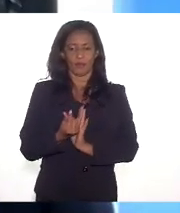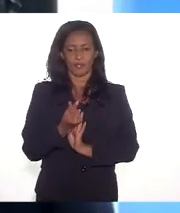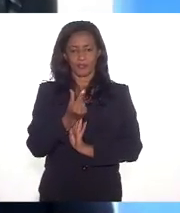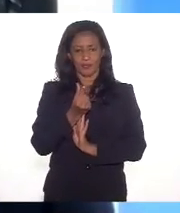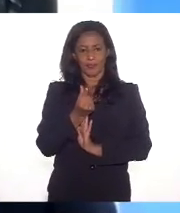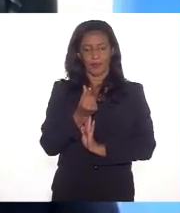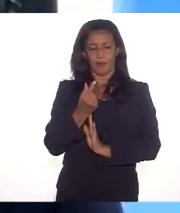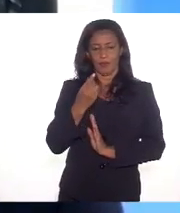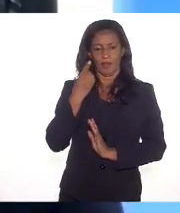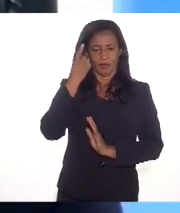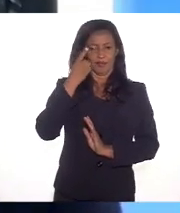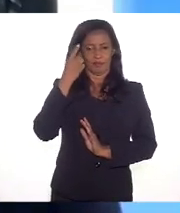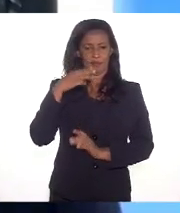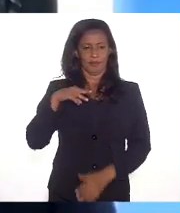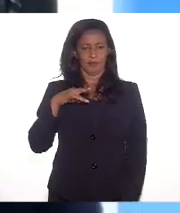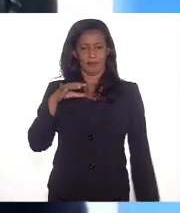Canella. Deputado Márcio Pacheco.